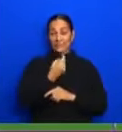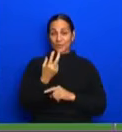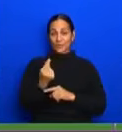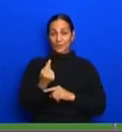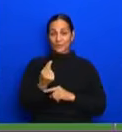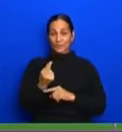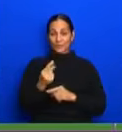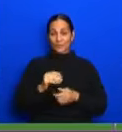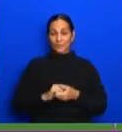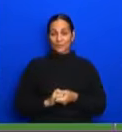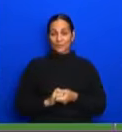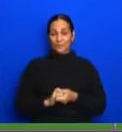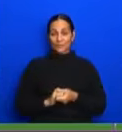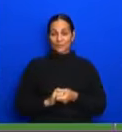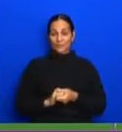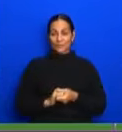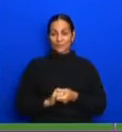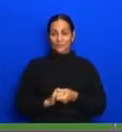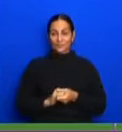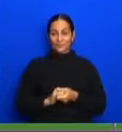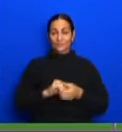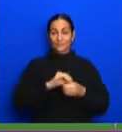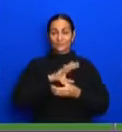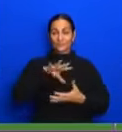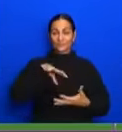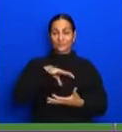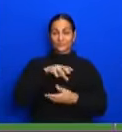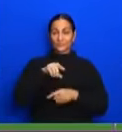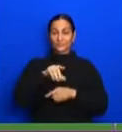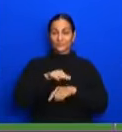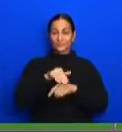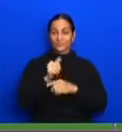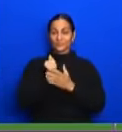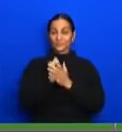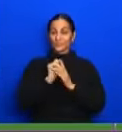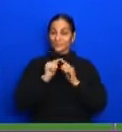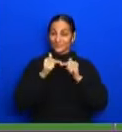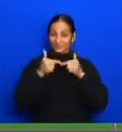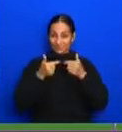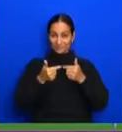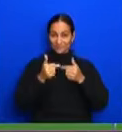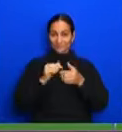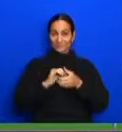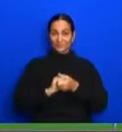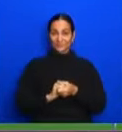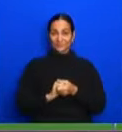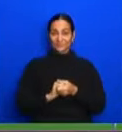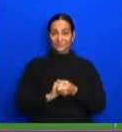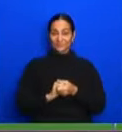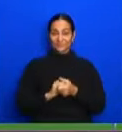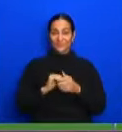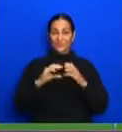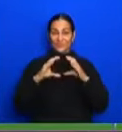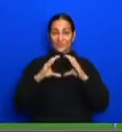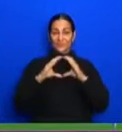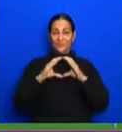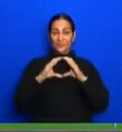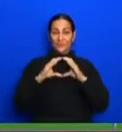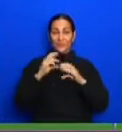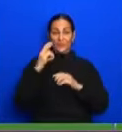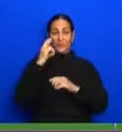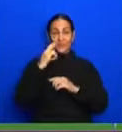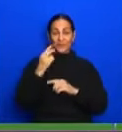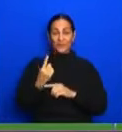número 12. O globo segue girando. Você chamando. A sorte chegando. Bola